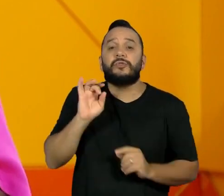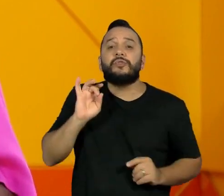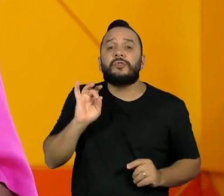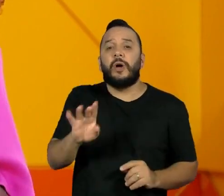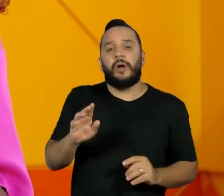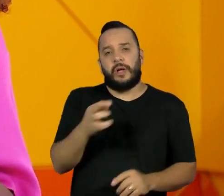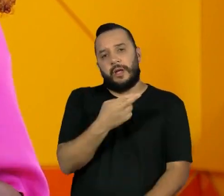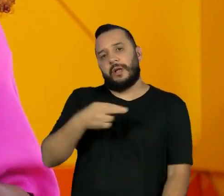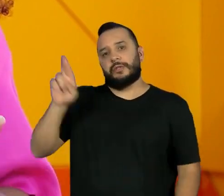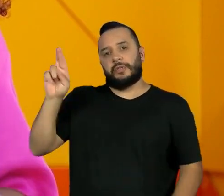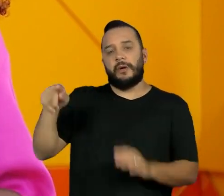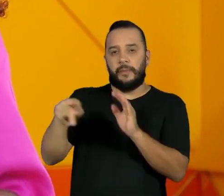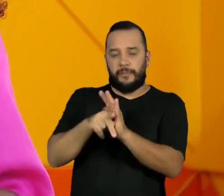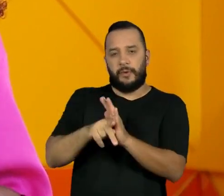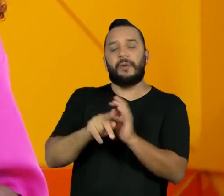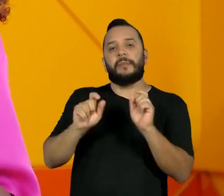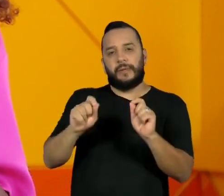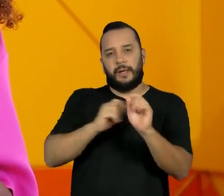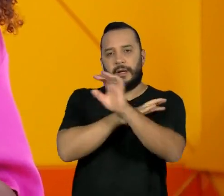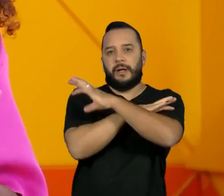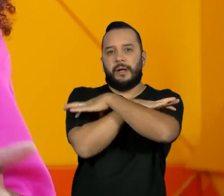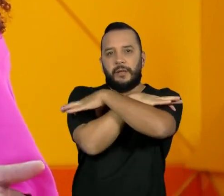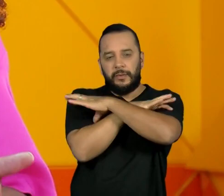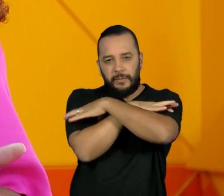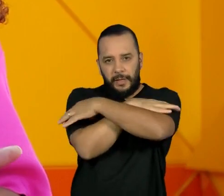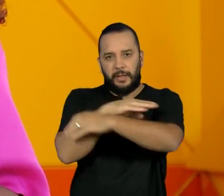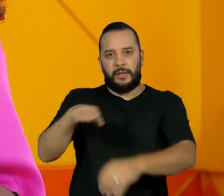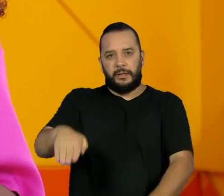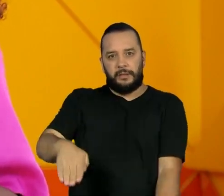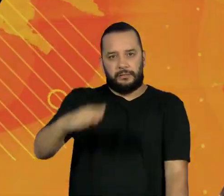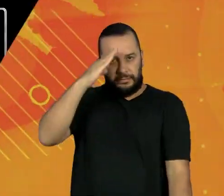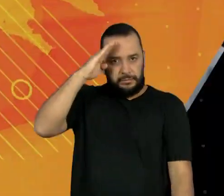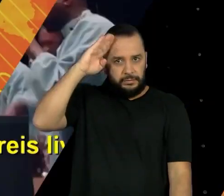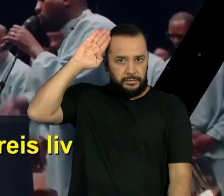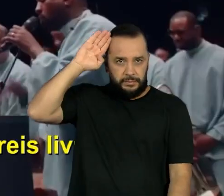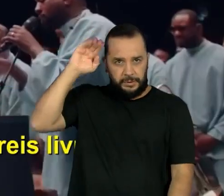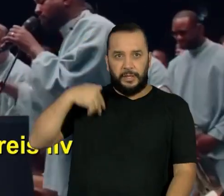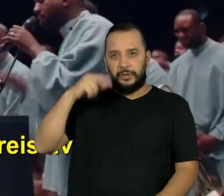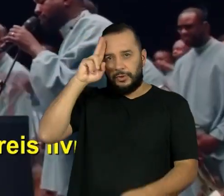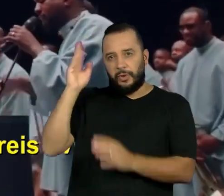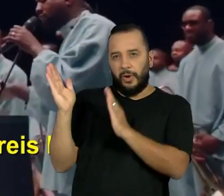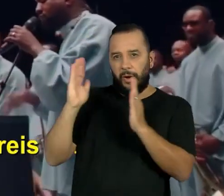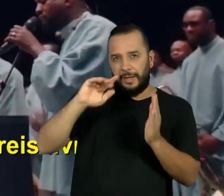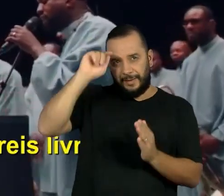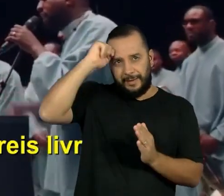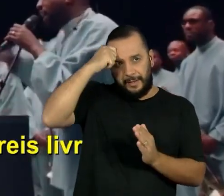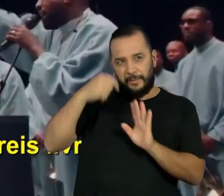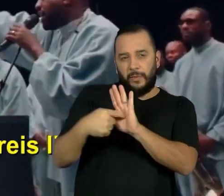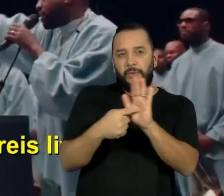afro. A teologia negra vem fazer um resgate desse lugar de fé.